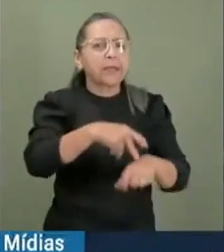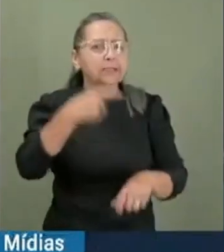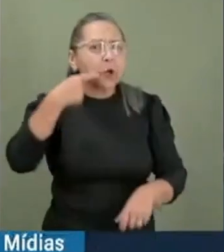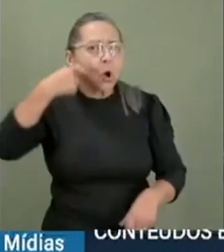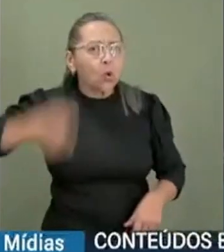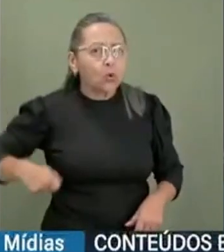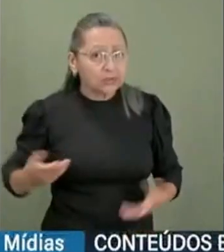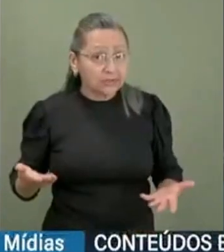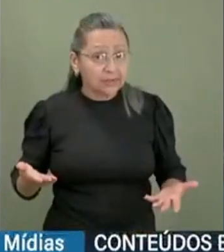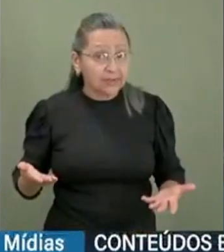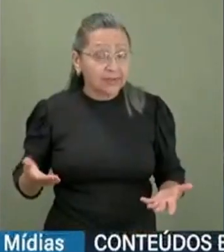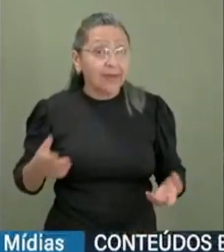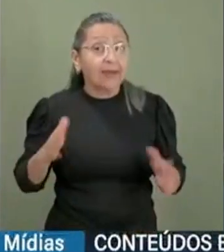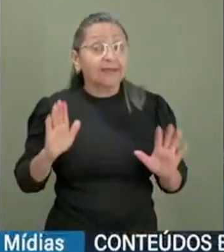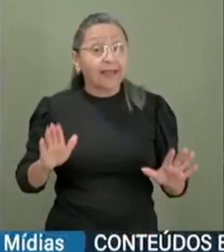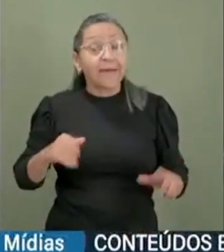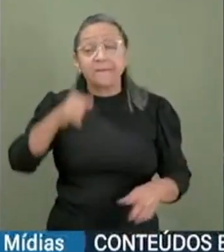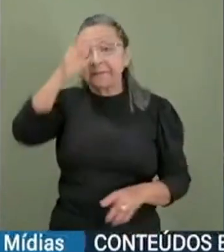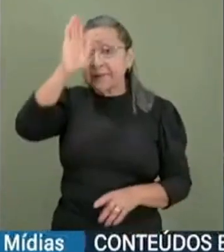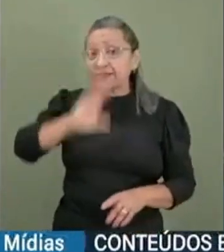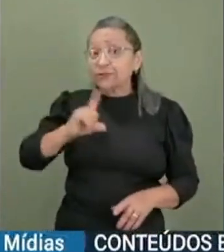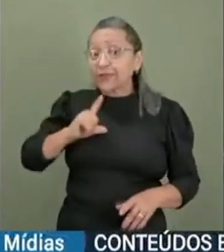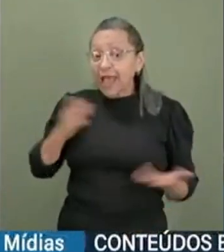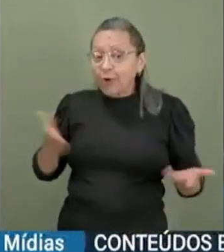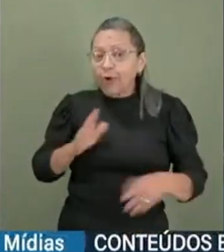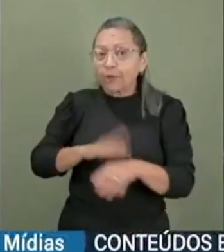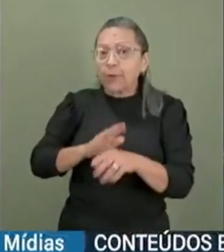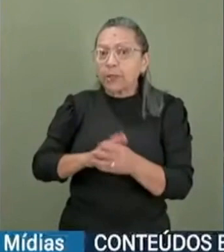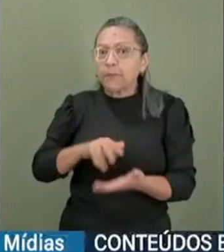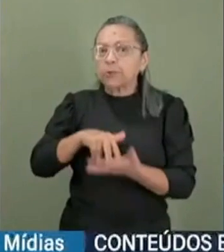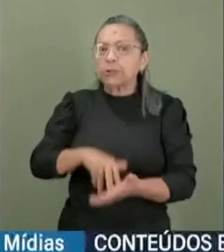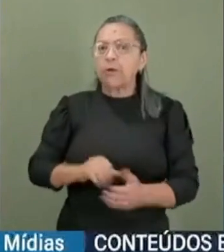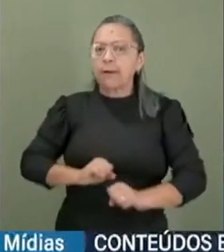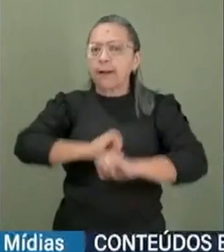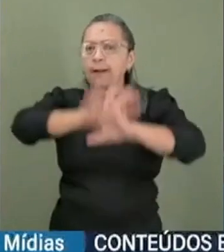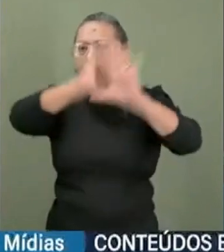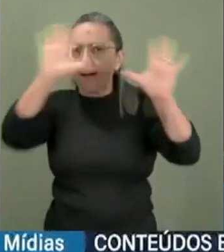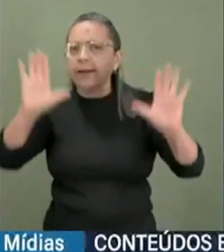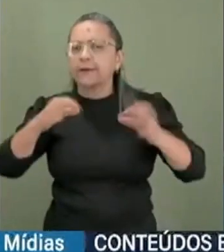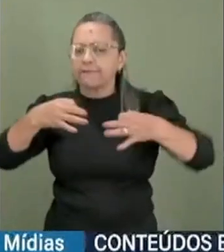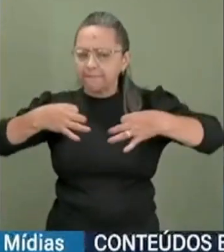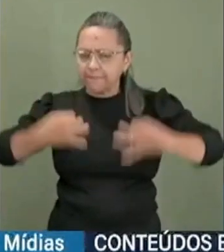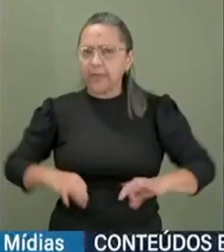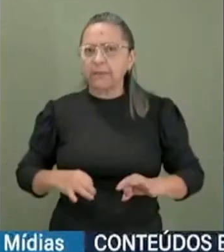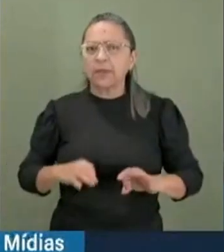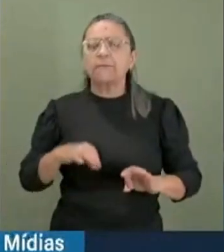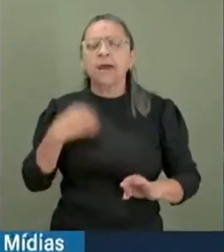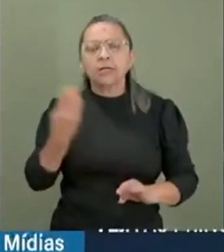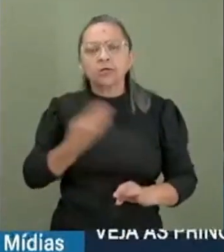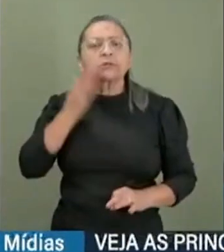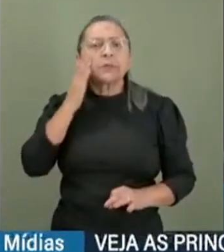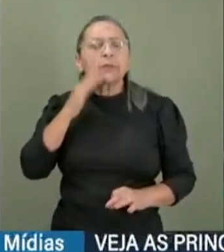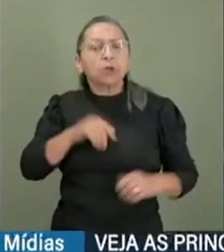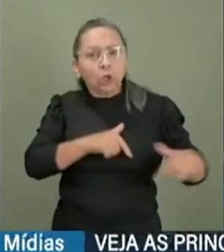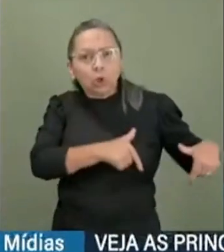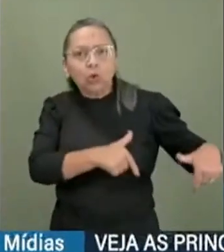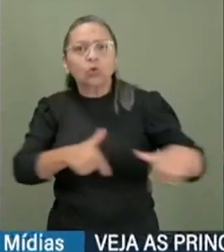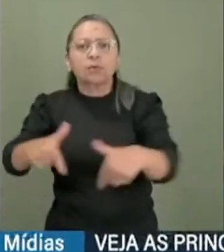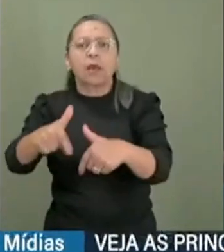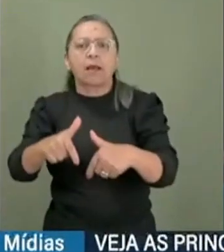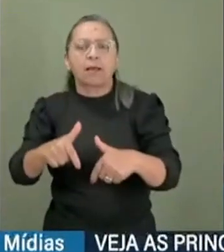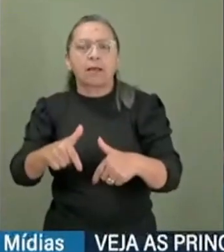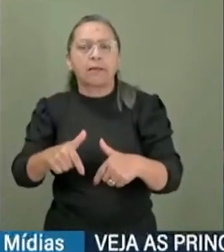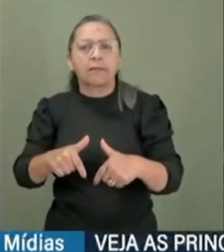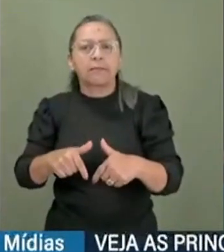mas ao mesmo tempo deixou o absolutamente claro que nós temos que lutar e batalhar pela paz o que fez o presidente